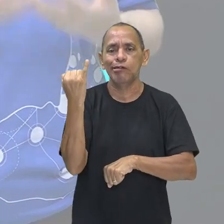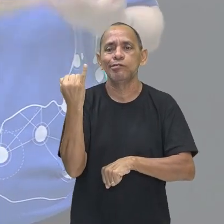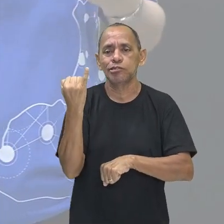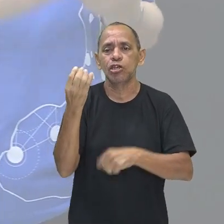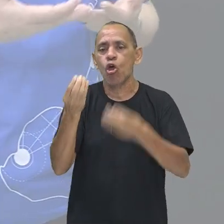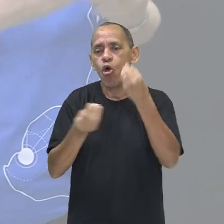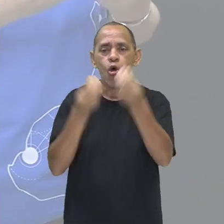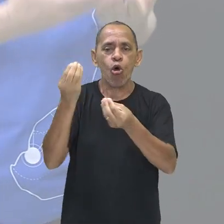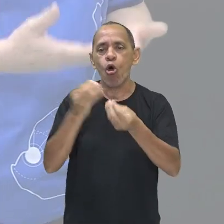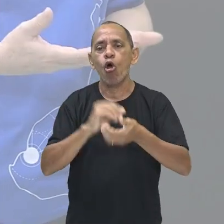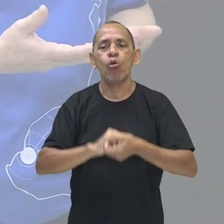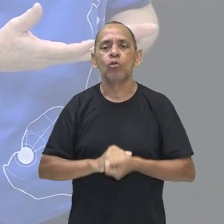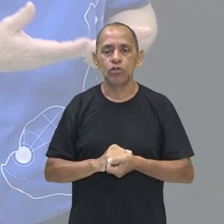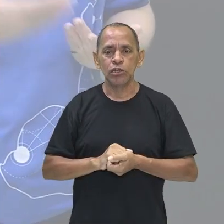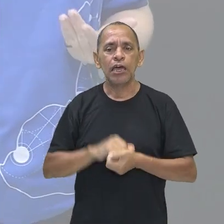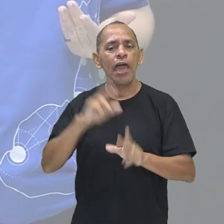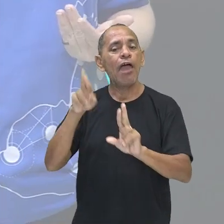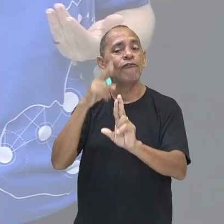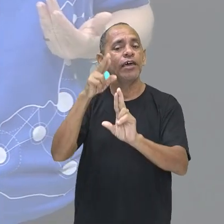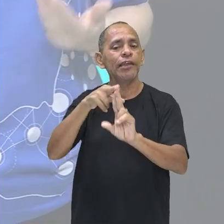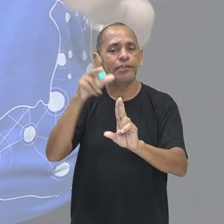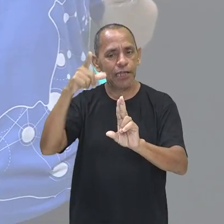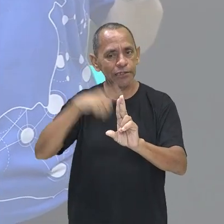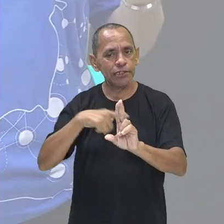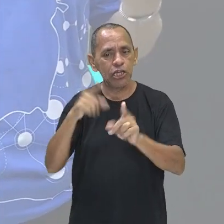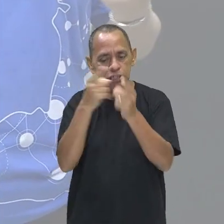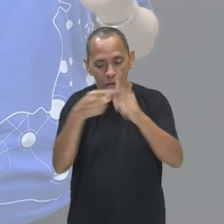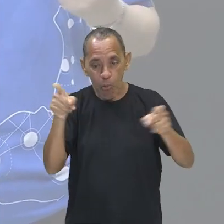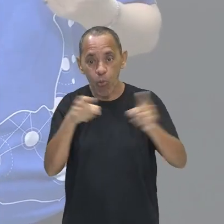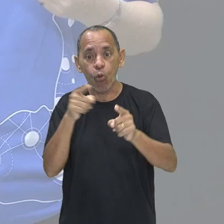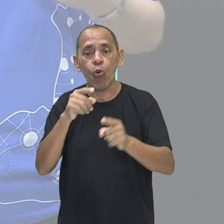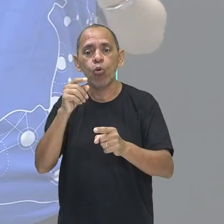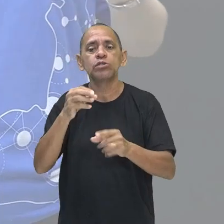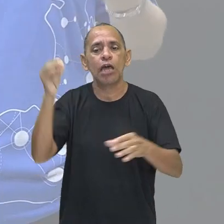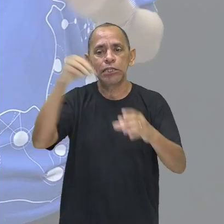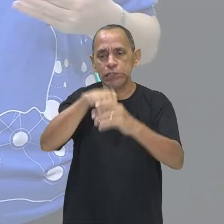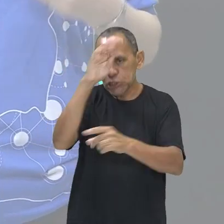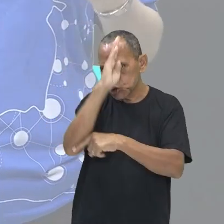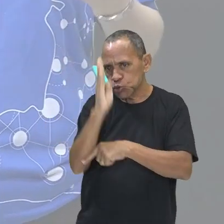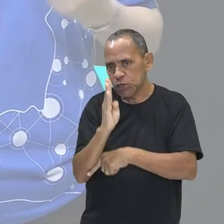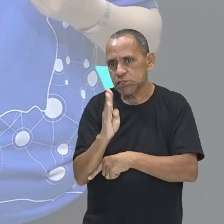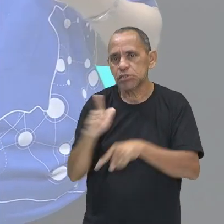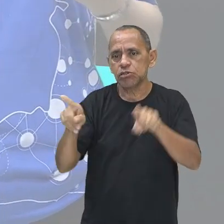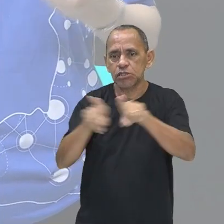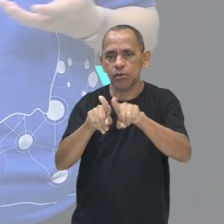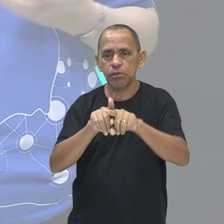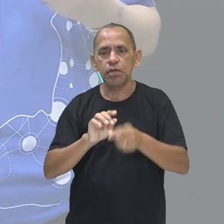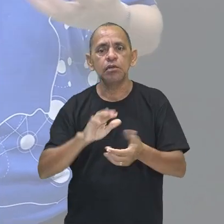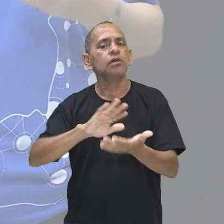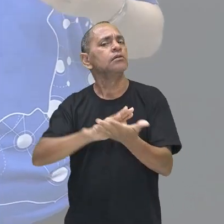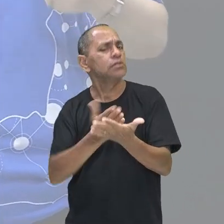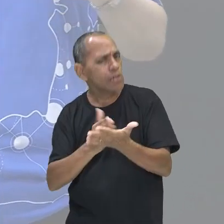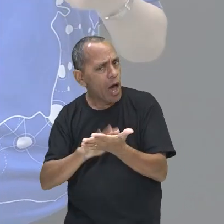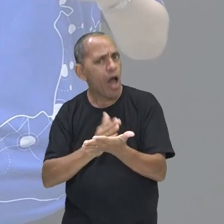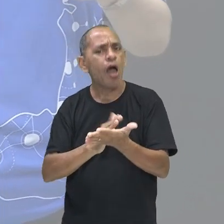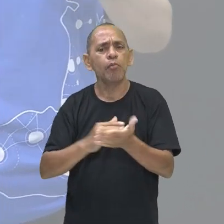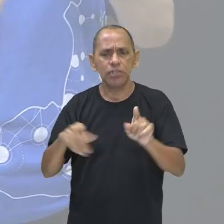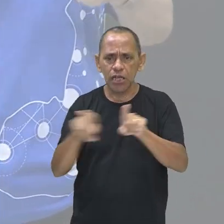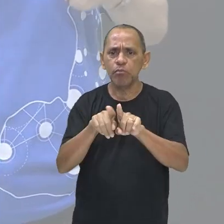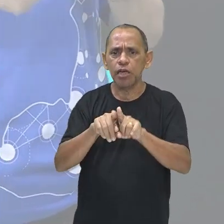postal musical do Brasil. O samba é a questão cultural nossa, é conhecido o